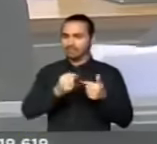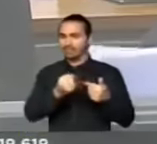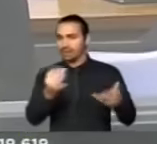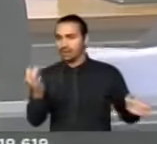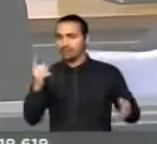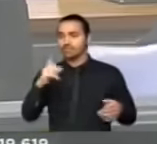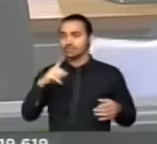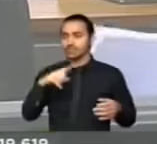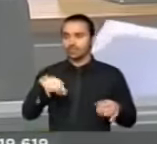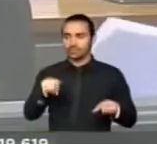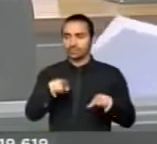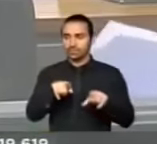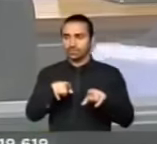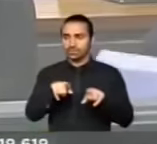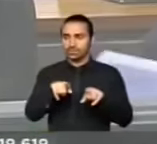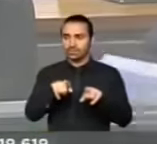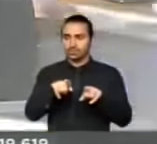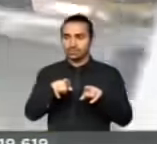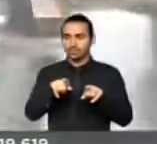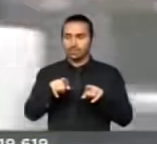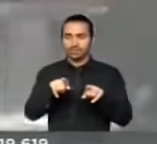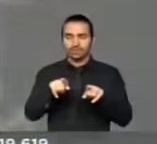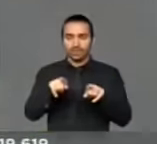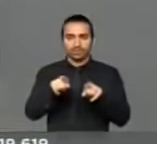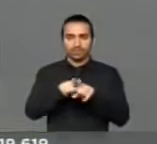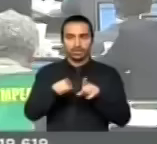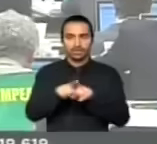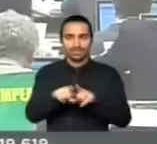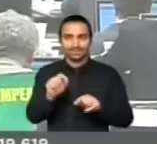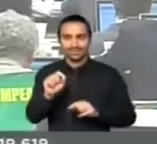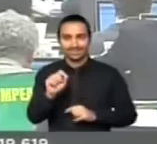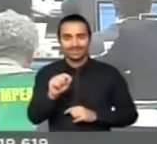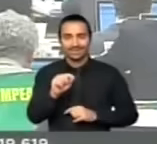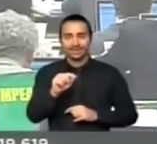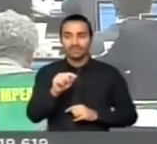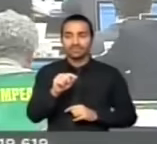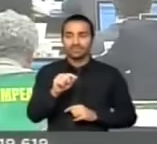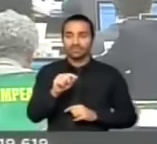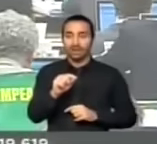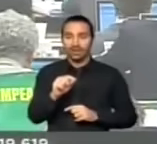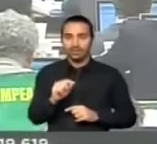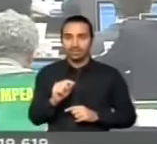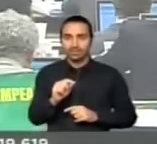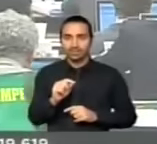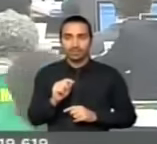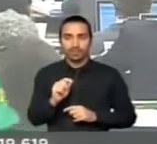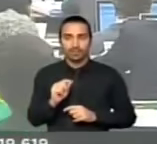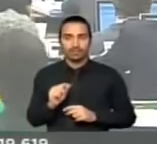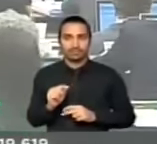estão aí listados e digo que era preciso ter mais